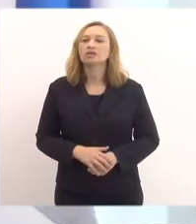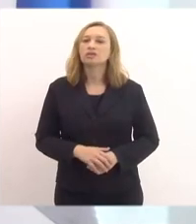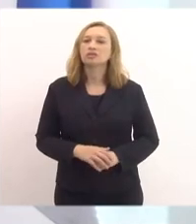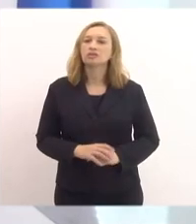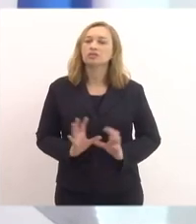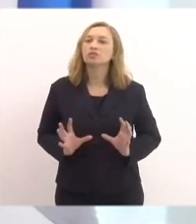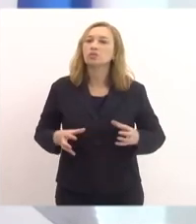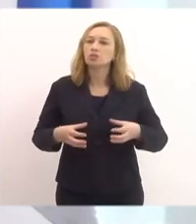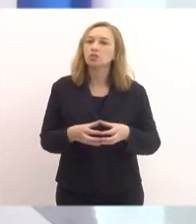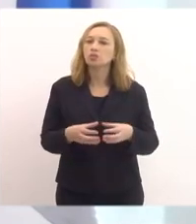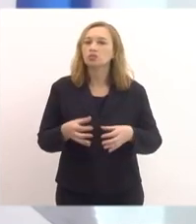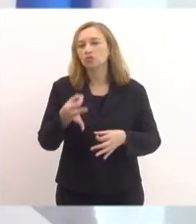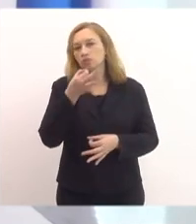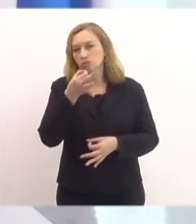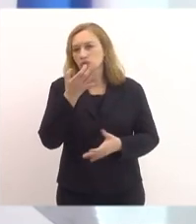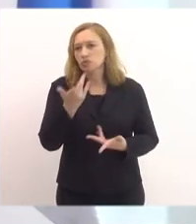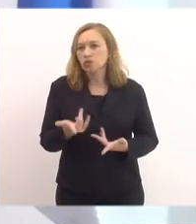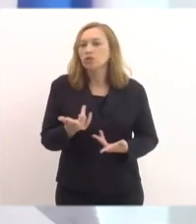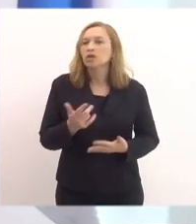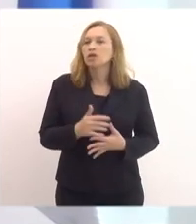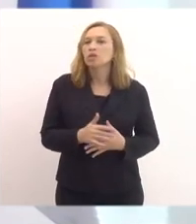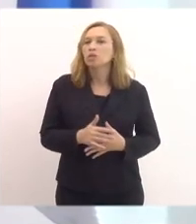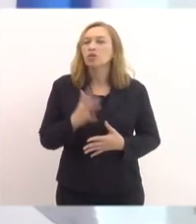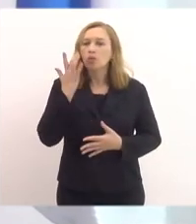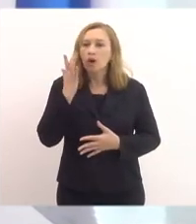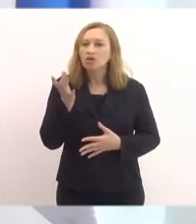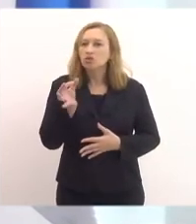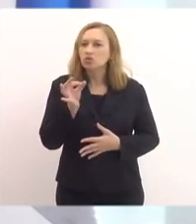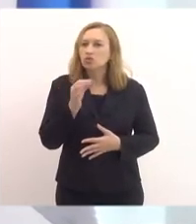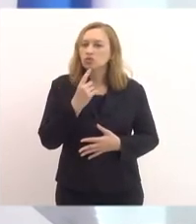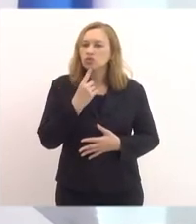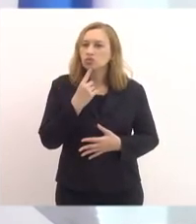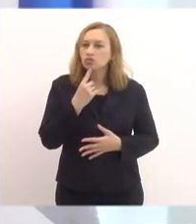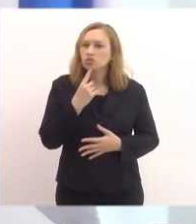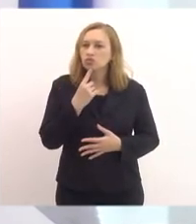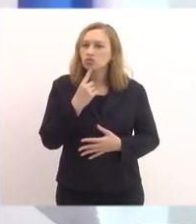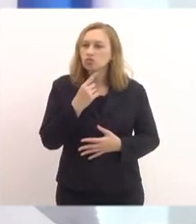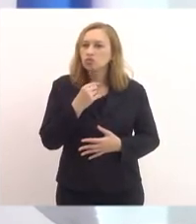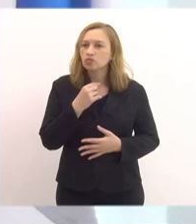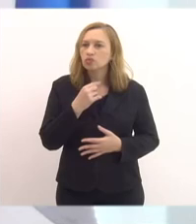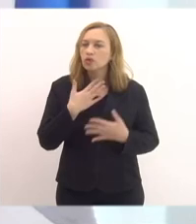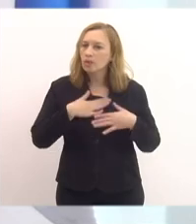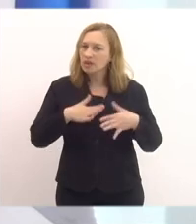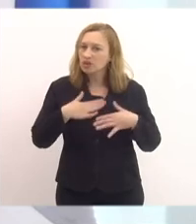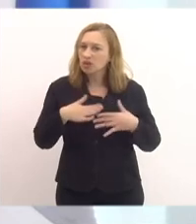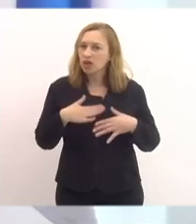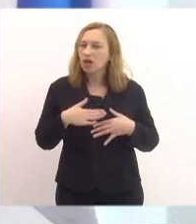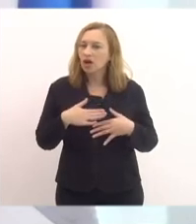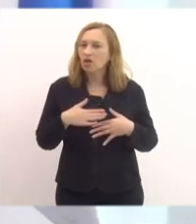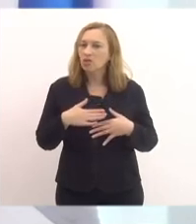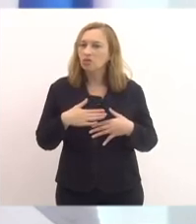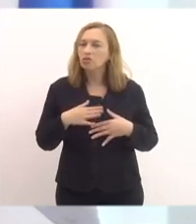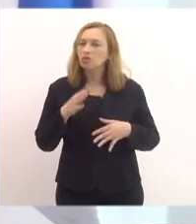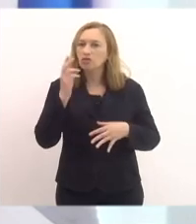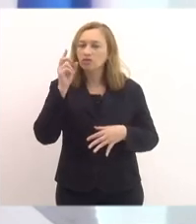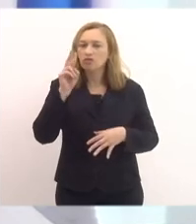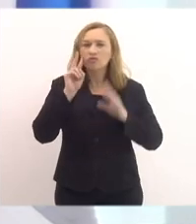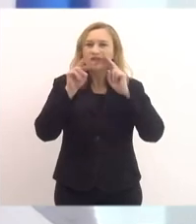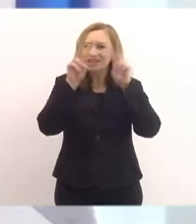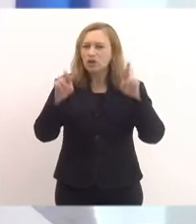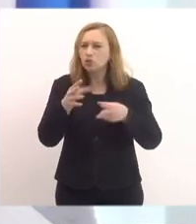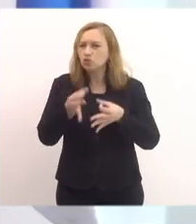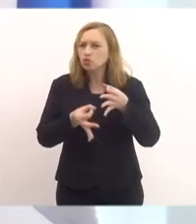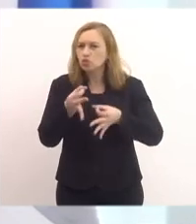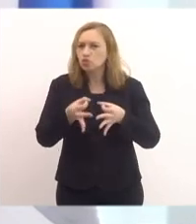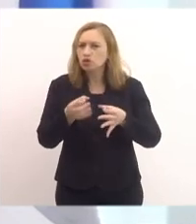conjunto de argumentos, eu acho, tenho convicção que a gente estaria muito tranquilo, sob o ponto de vista jurídico.